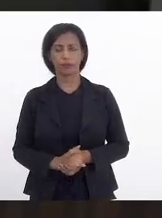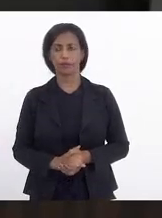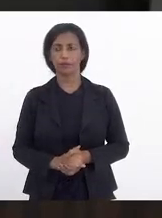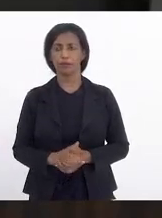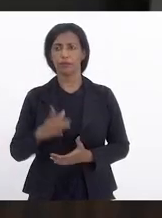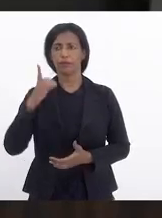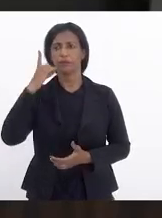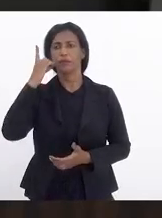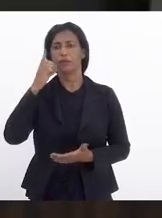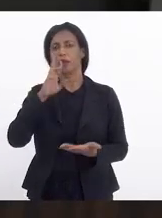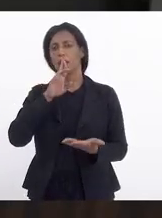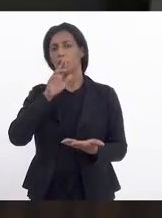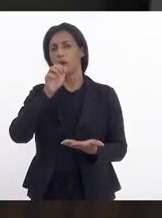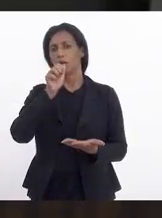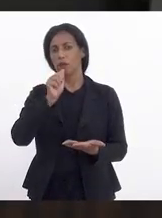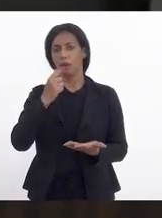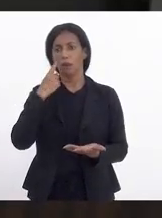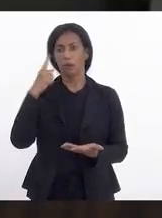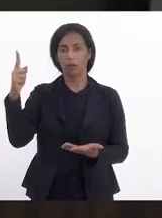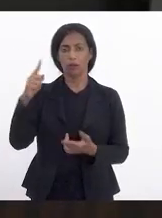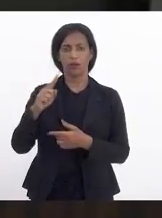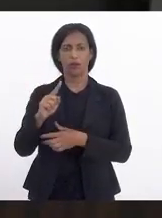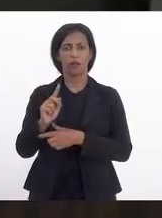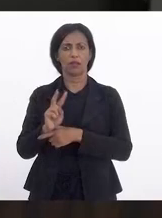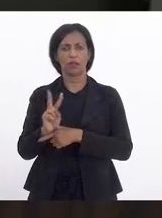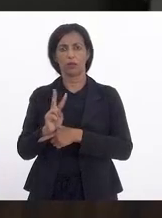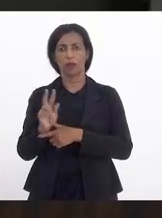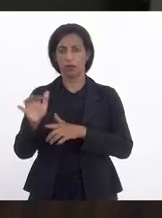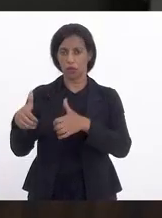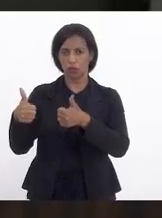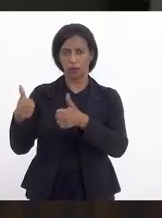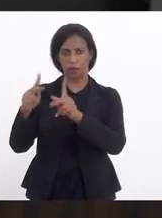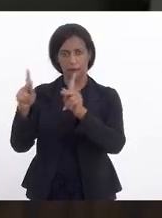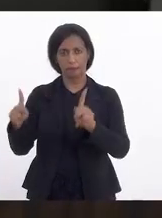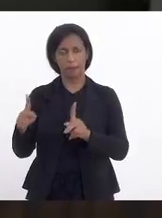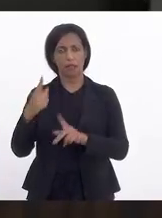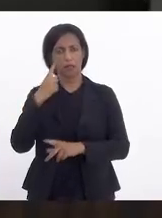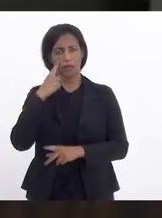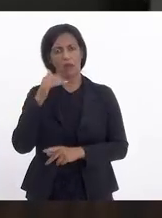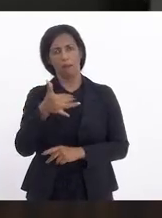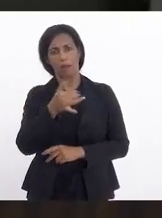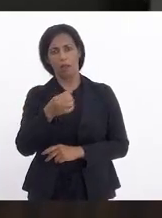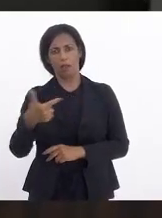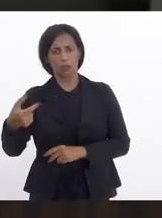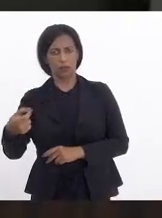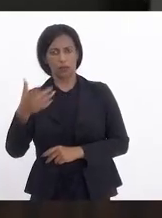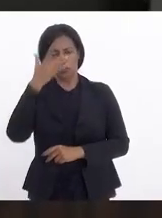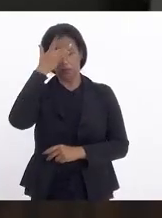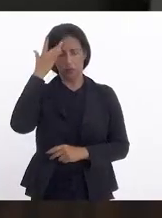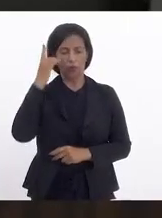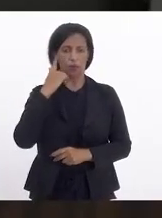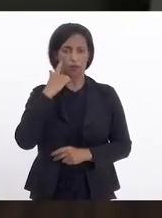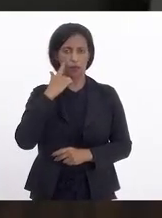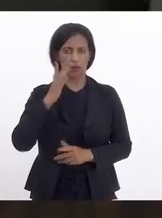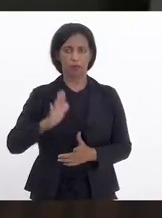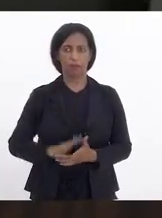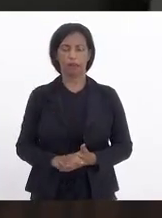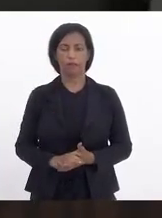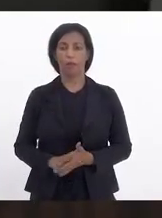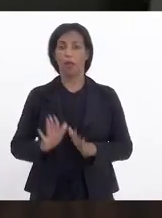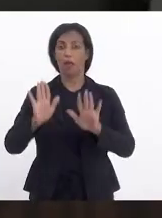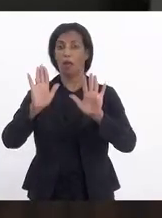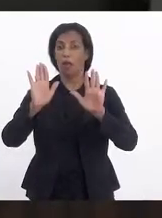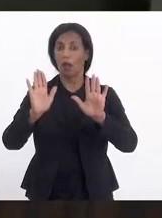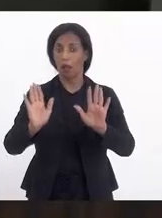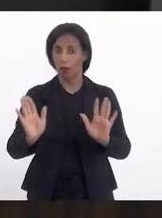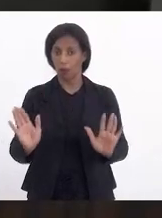Deputado Rodrigo Amorim vamos sair ficar com a segurança tiver tudo tranquilo vou mandar ver se pode mais 10 ou 20 pessoas agora vale